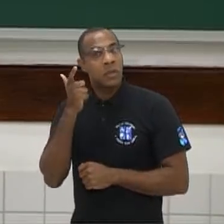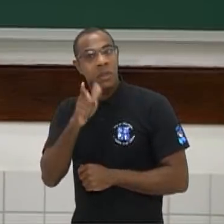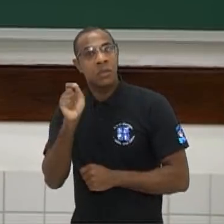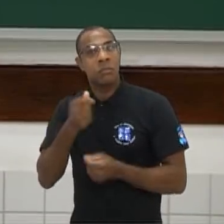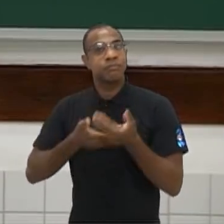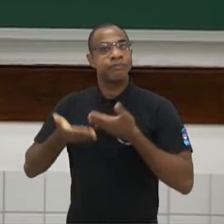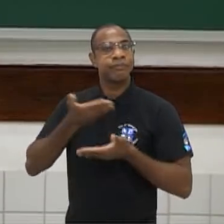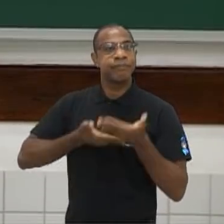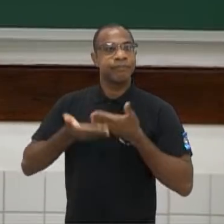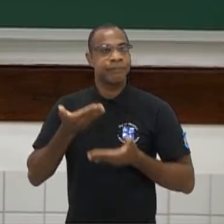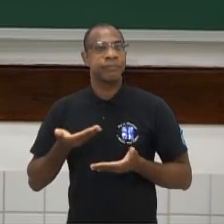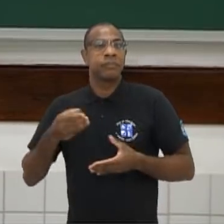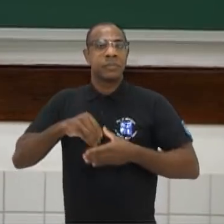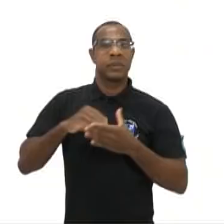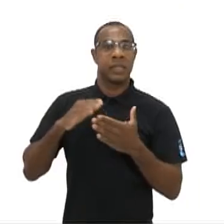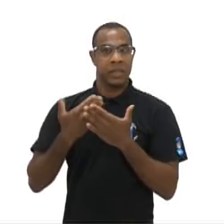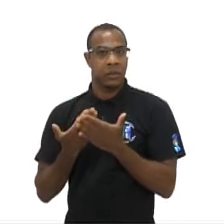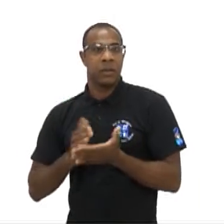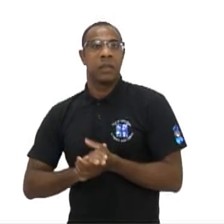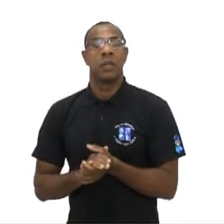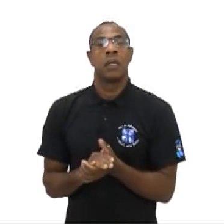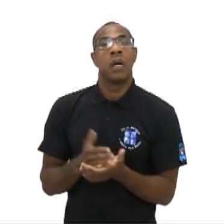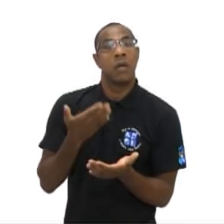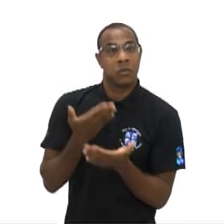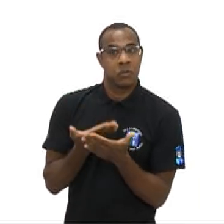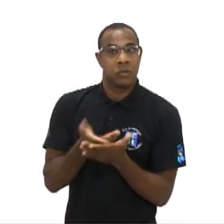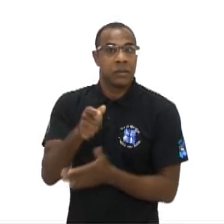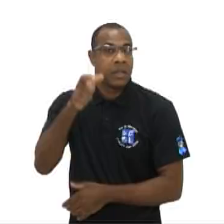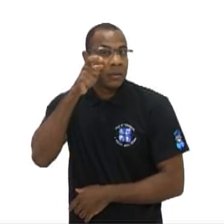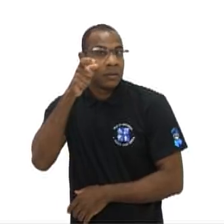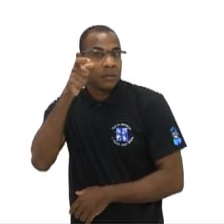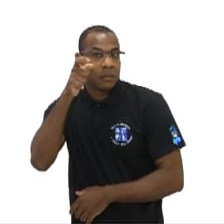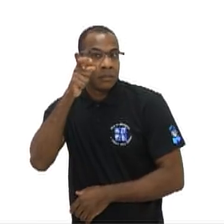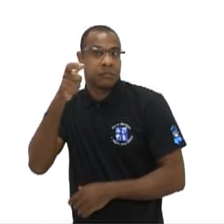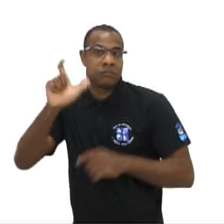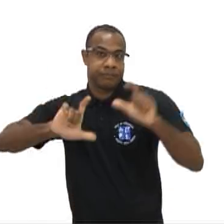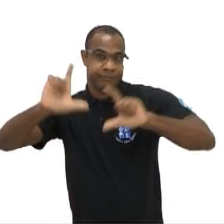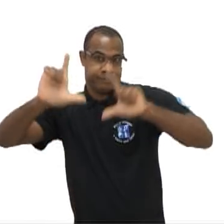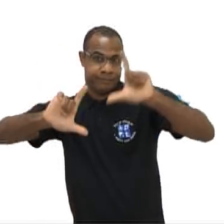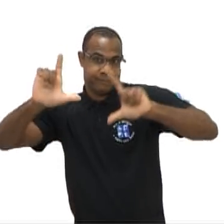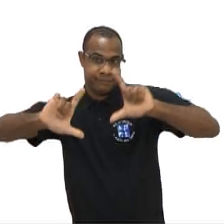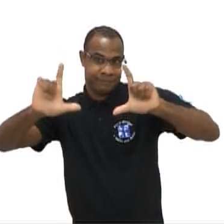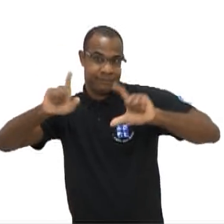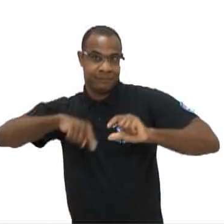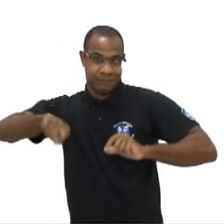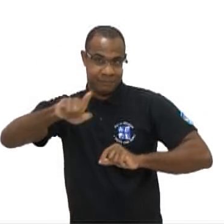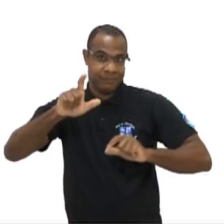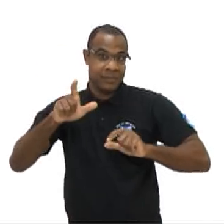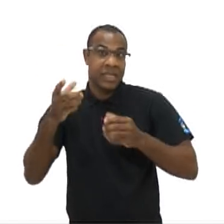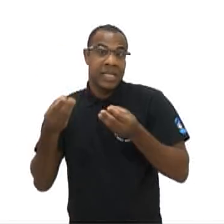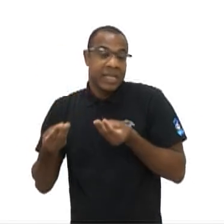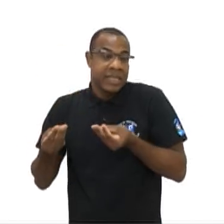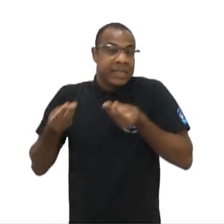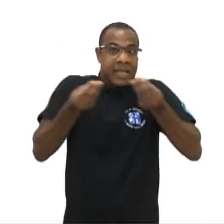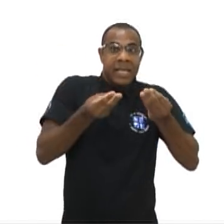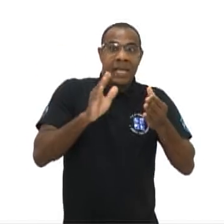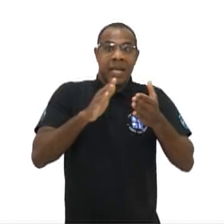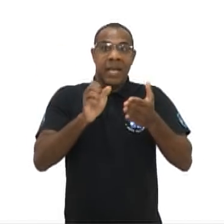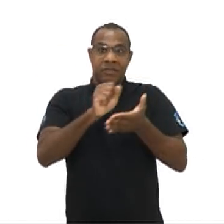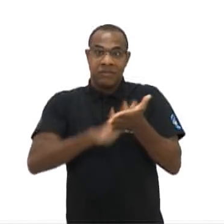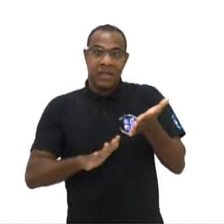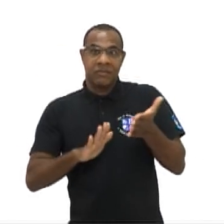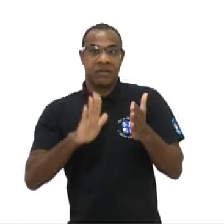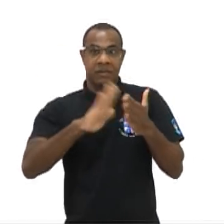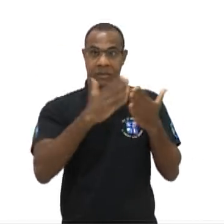convivência aí com a sua escola. Bom, aos estudantes que estão assistindo às aulas pela televisão, entreguem as suas atividades na escola, como também